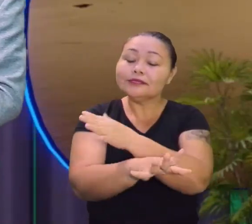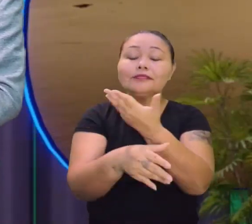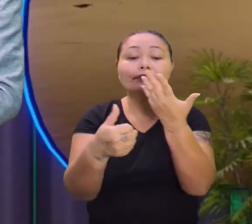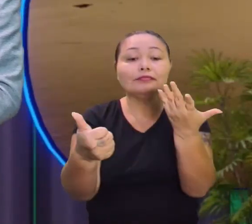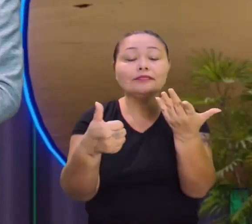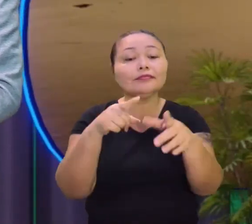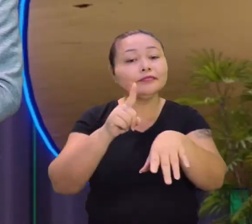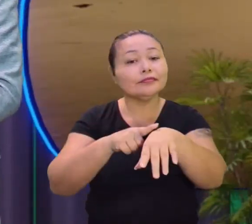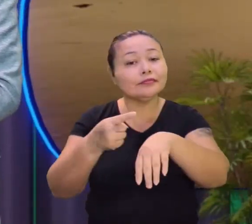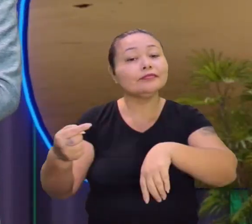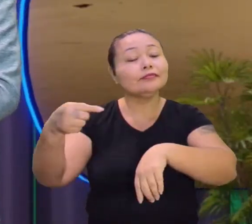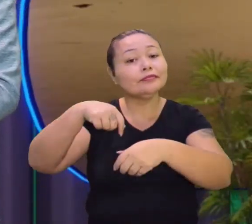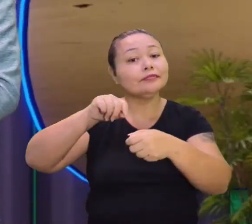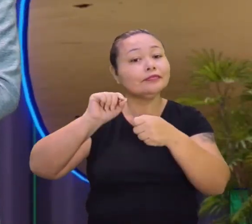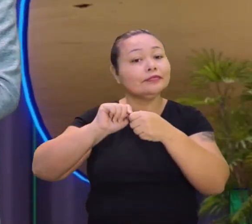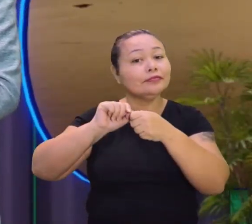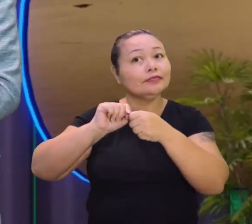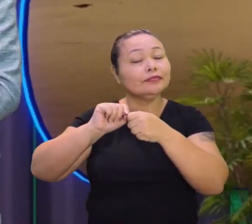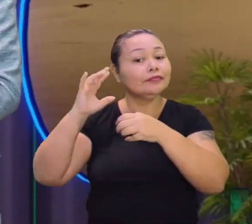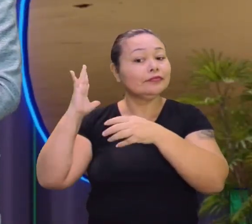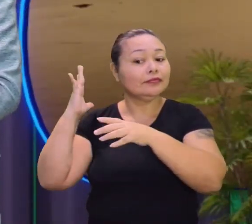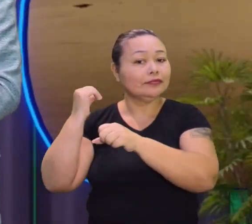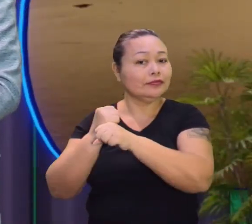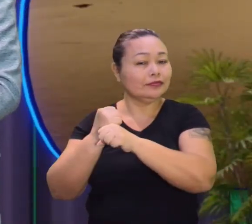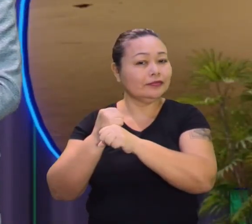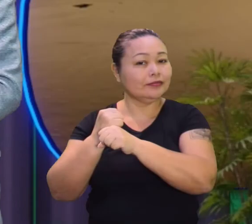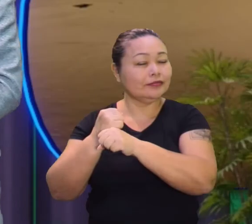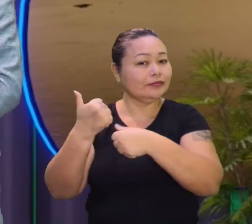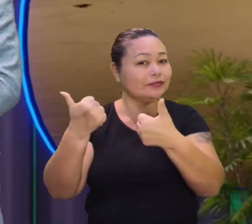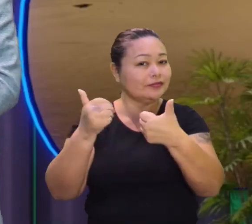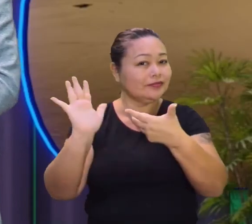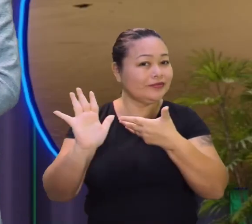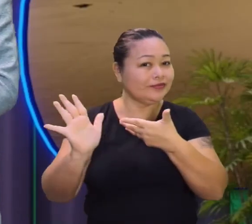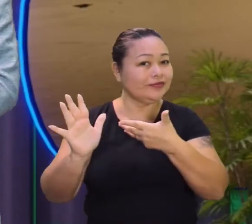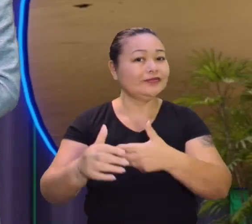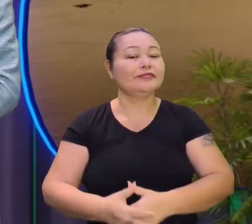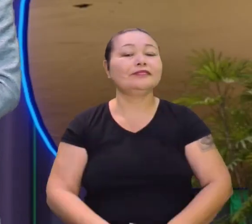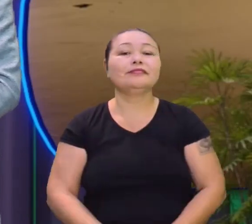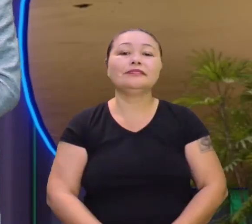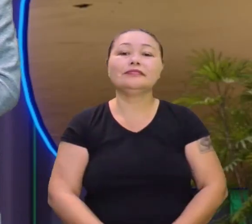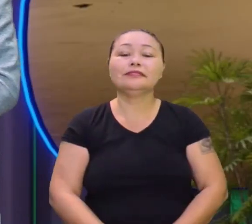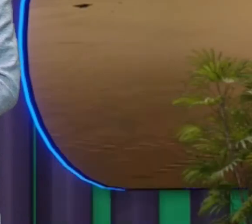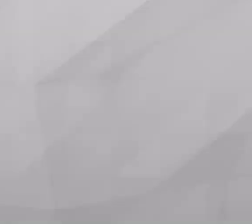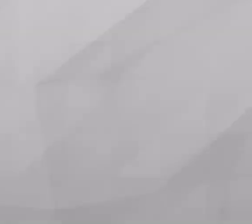professor Jorge? Fechou. Daqui a pouco a gente volta para fazer a revisão. Valeu, tchau.